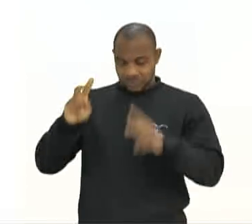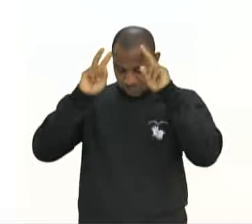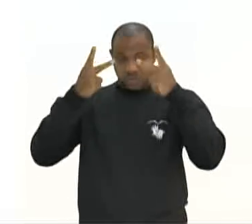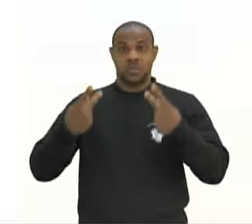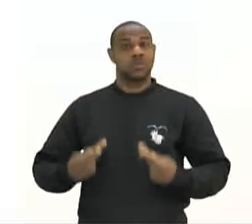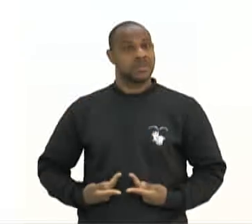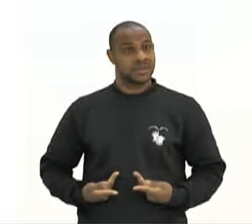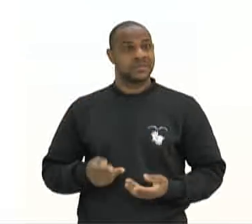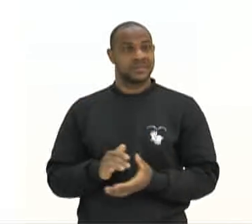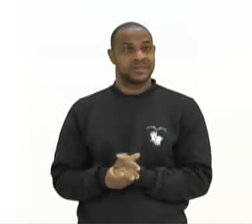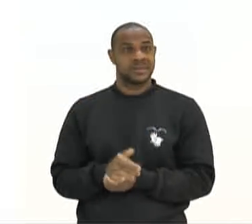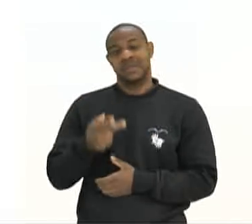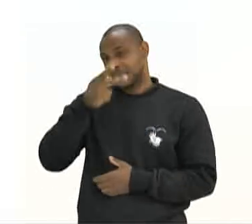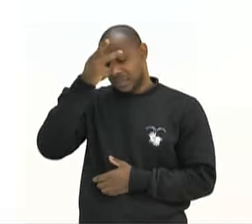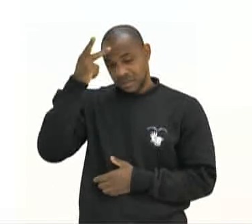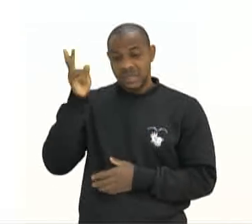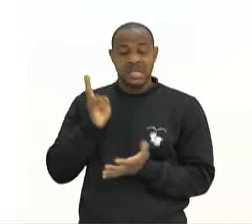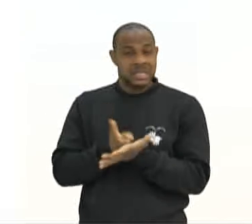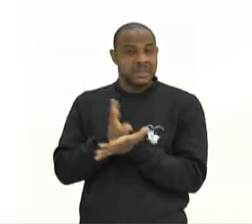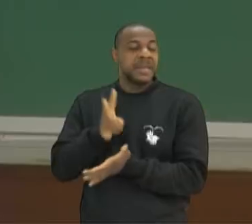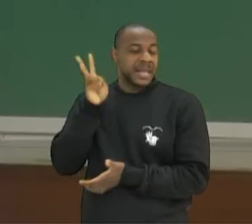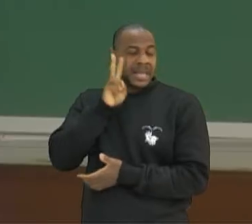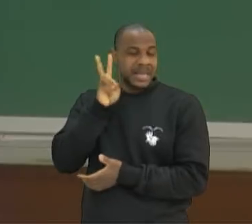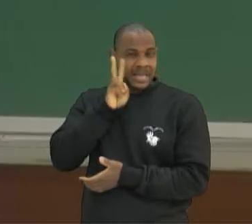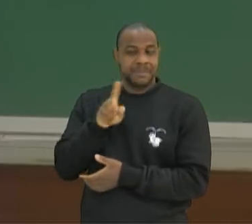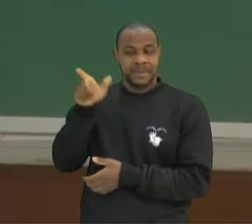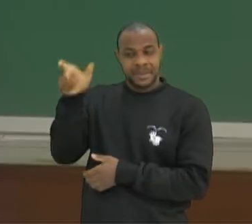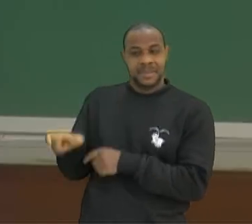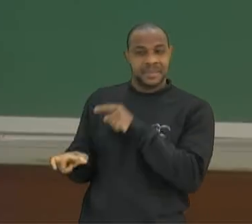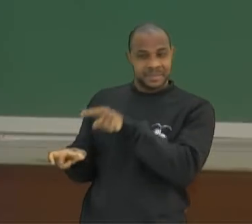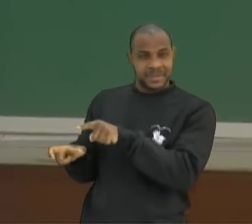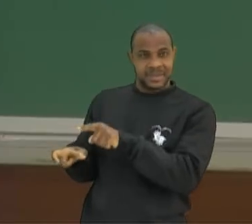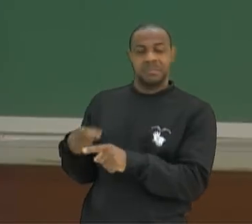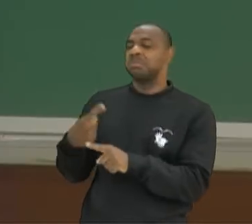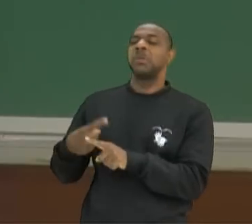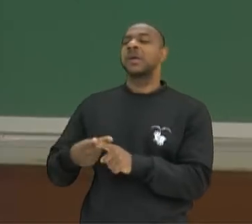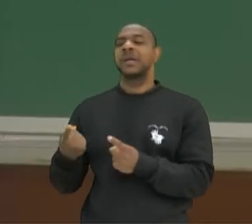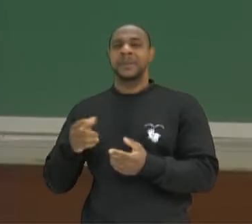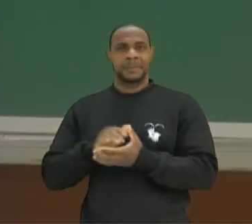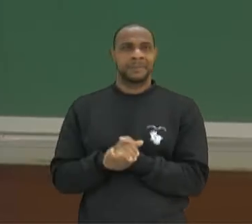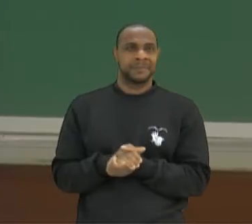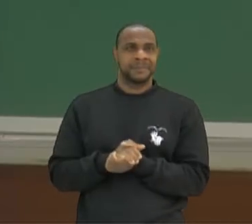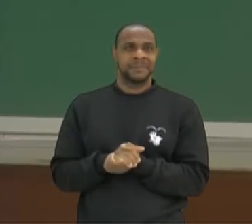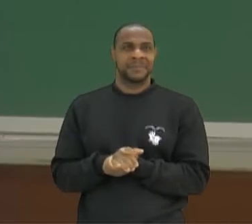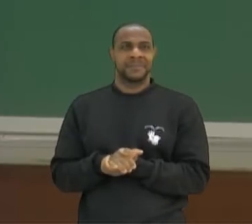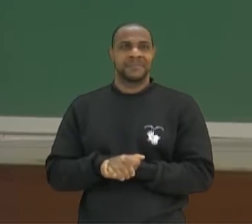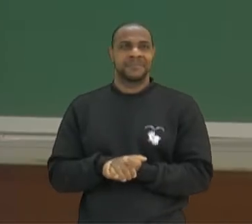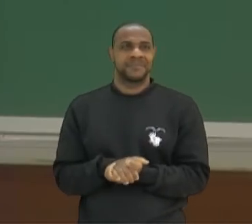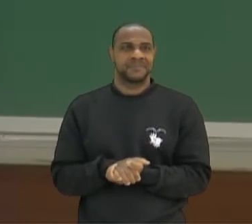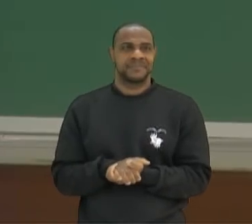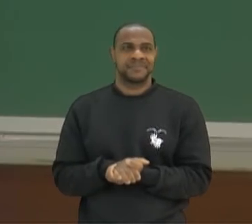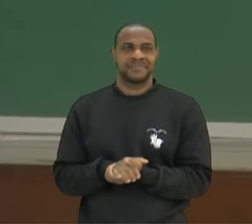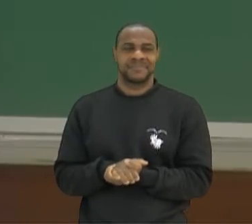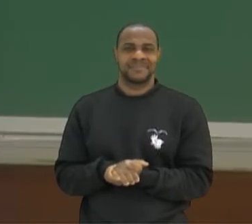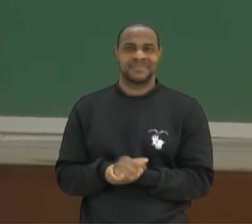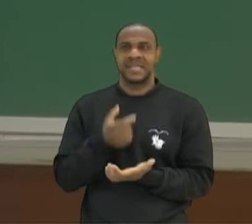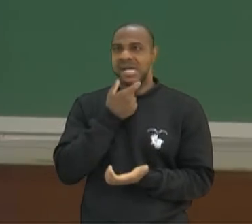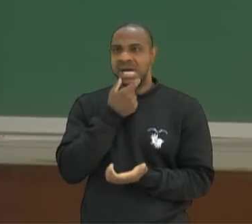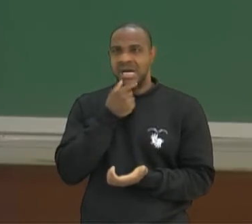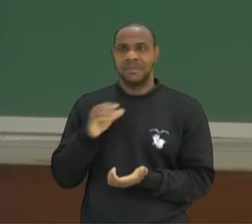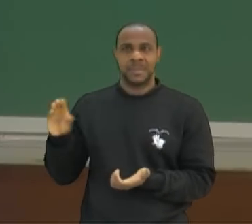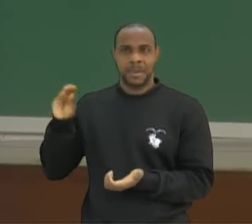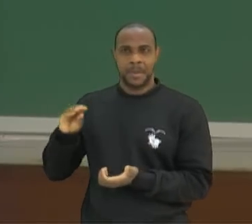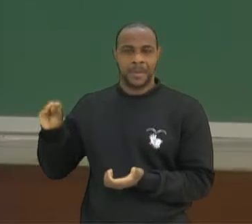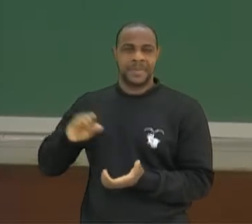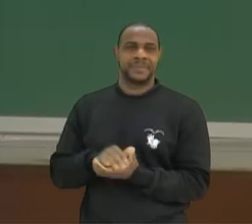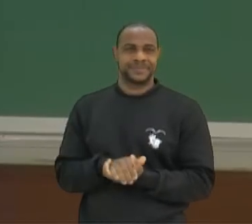né? E as pessoas sempre lembram dele. Por que será? Vamos ver então. Was born in Atlanta,